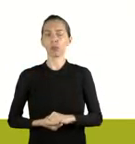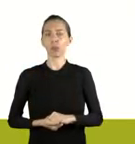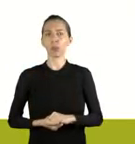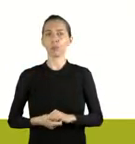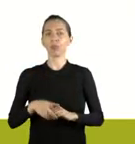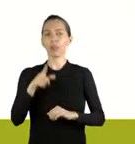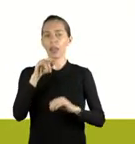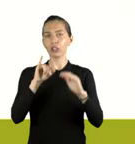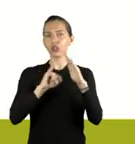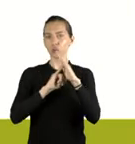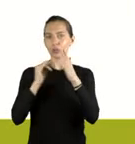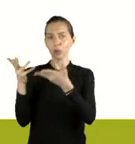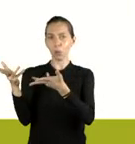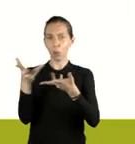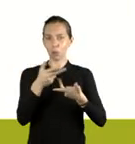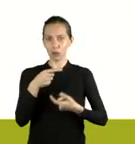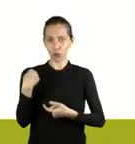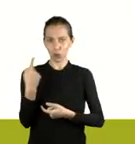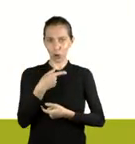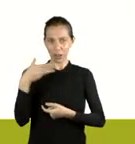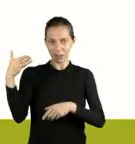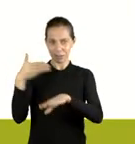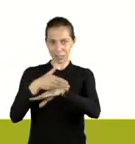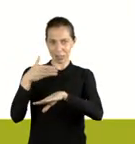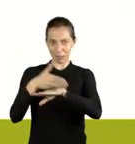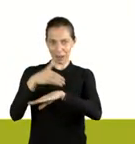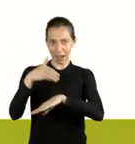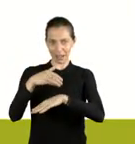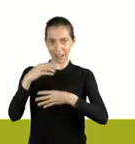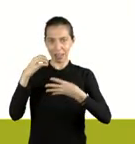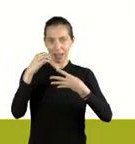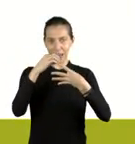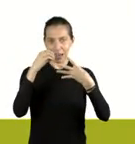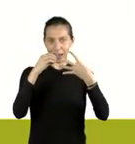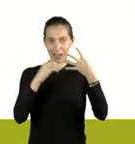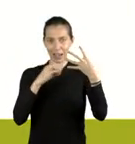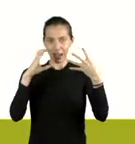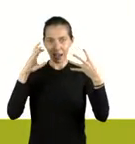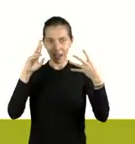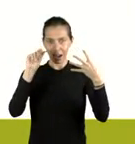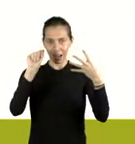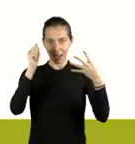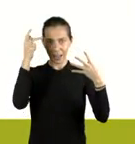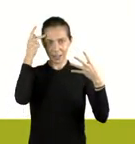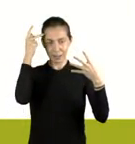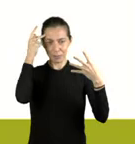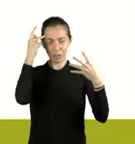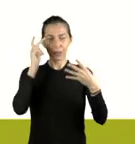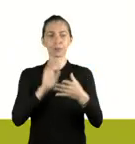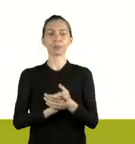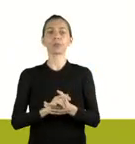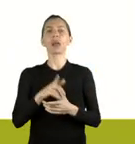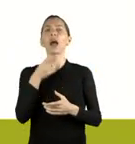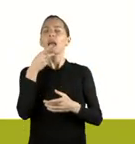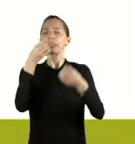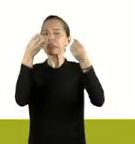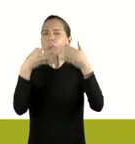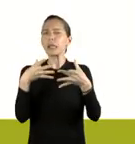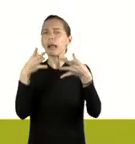instituição que nos convidou para cá. Né? Então, tem um curso, claro, que vai falar um pouco mais sobre produtos de investimento.